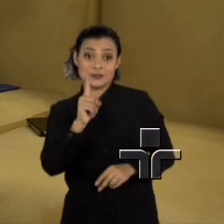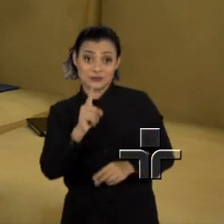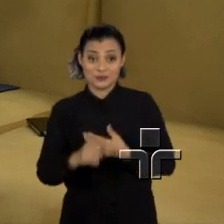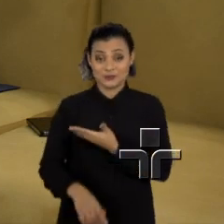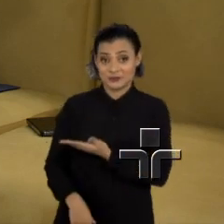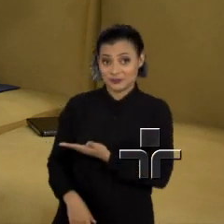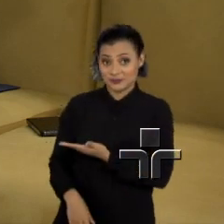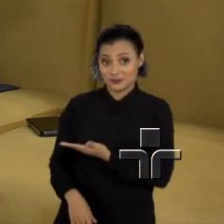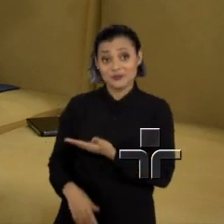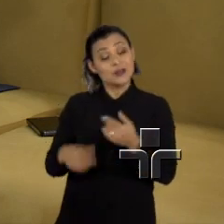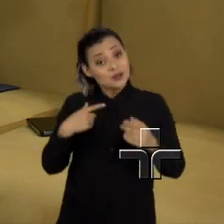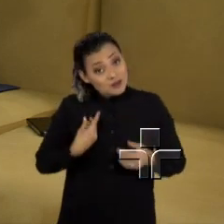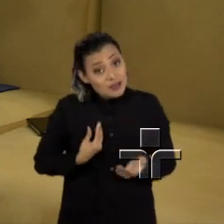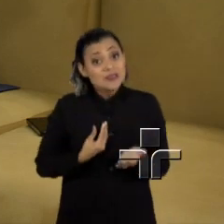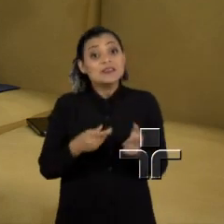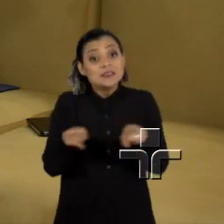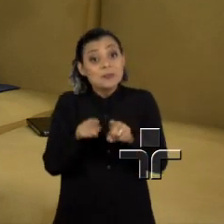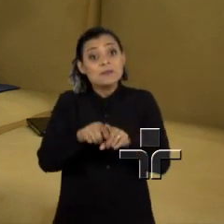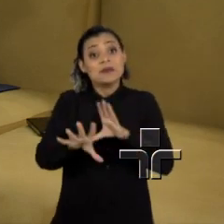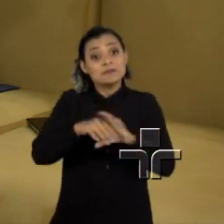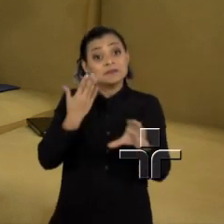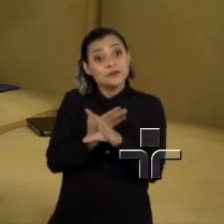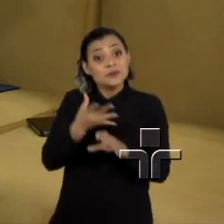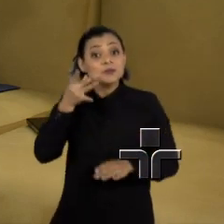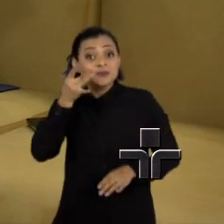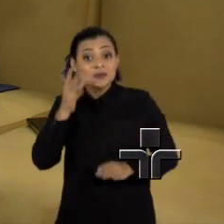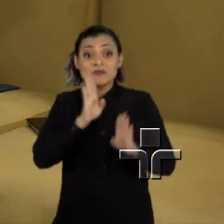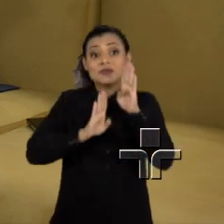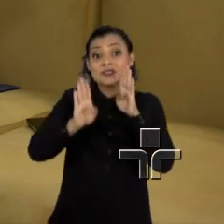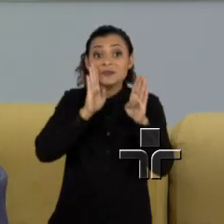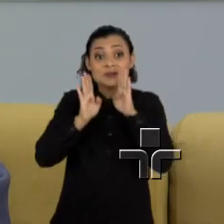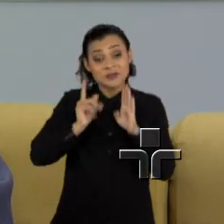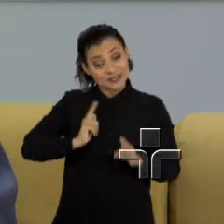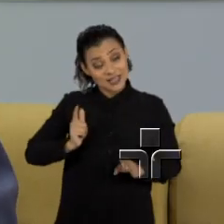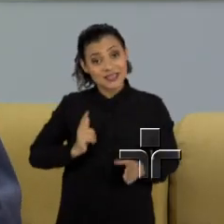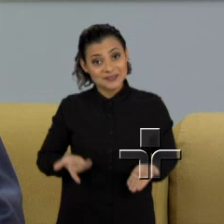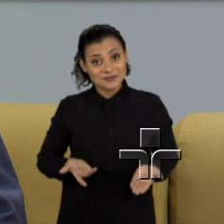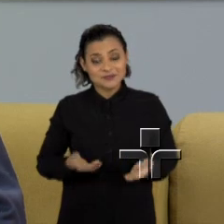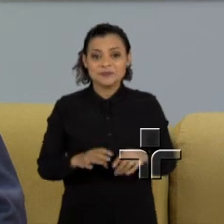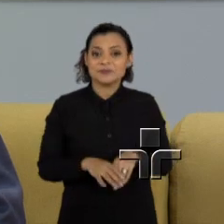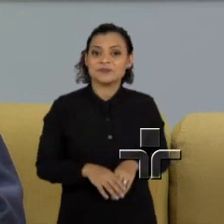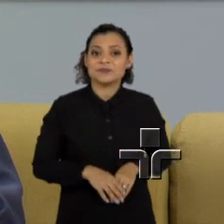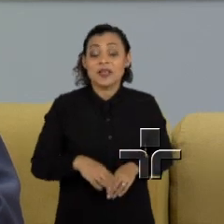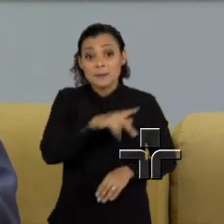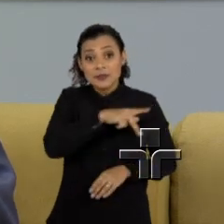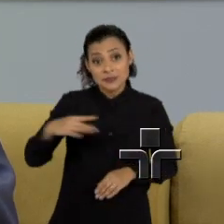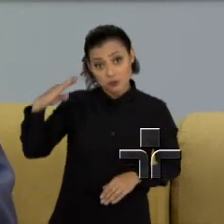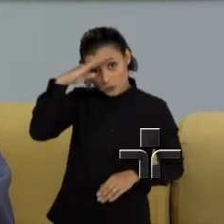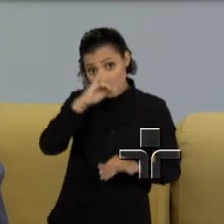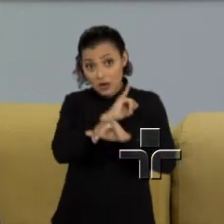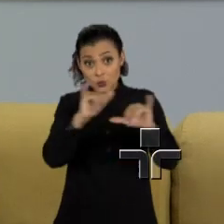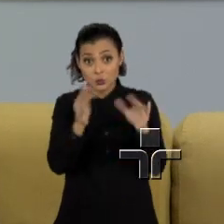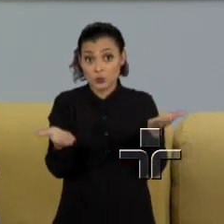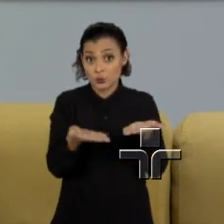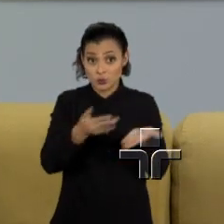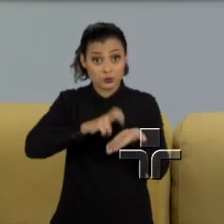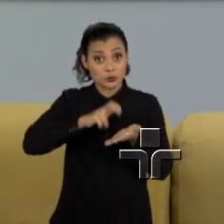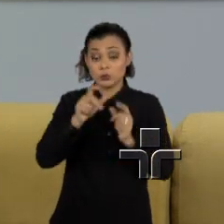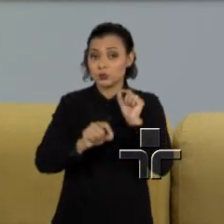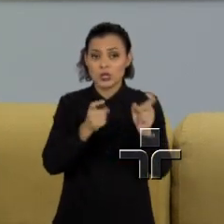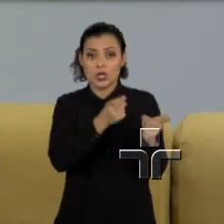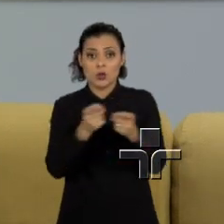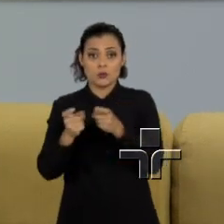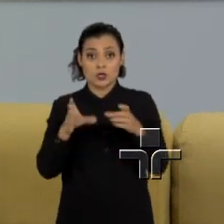nós também estamos ao vivo pelo Facebook e pelo YouTube. Participe. O presidente Jair Bolsonaro anunciou hoje cedo uma reunião dos